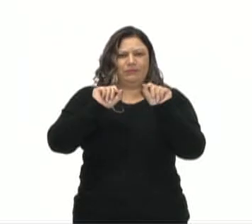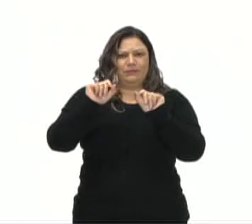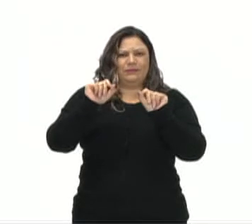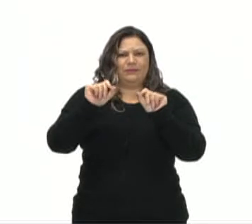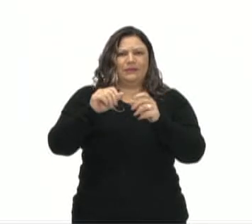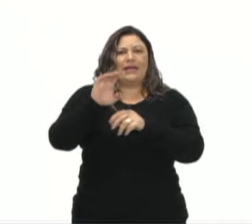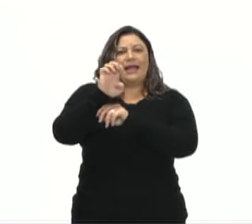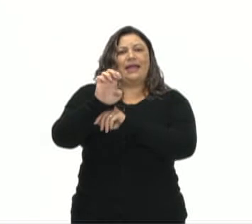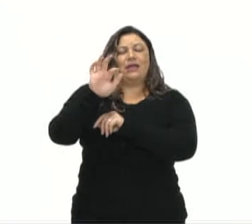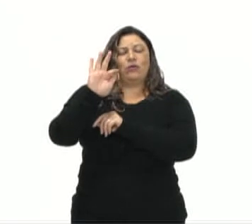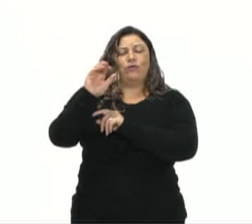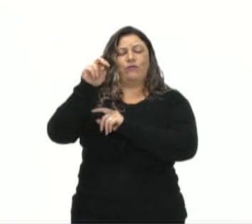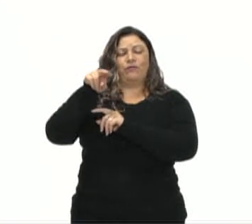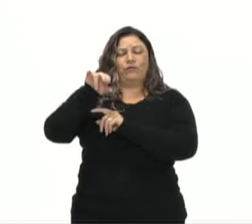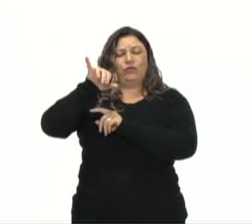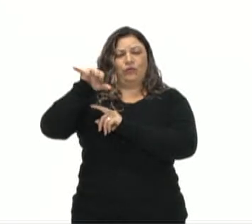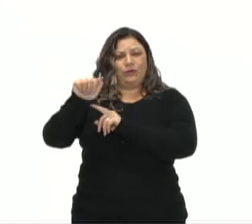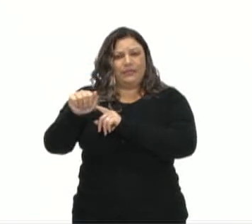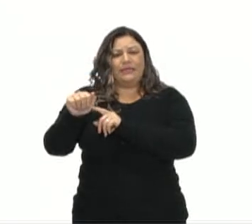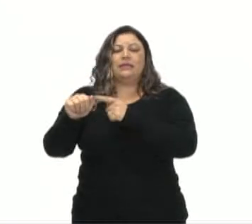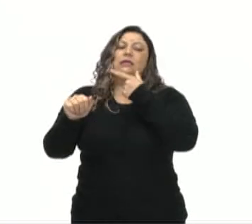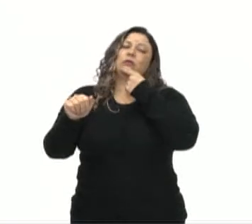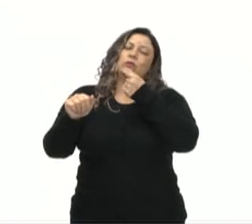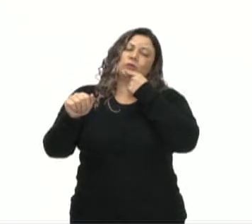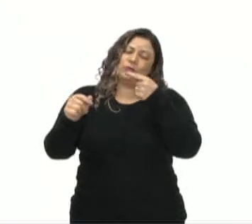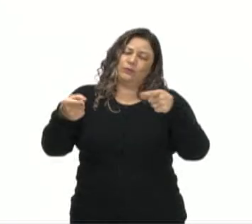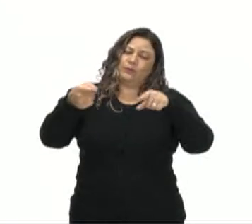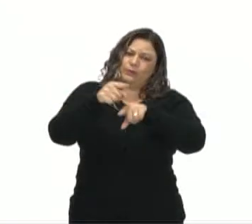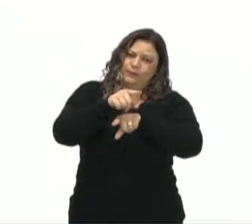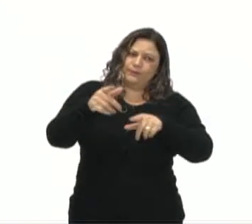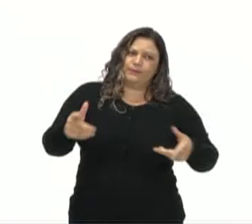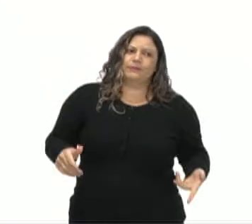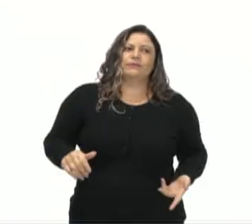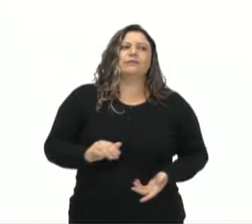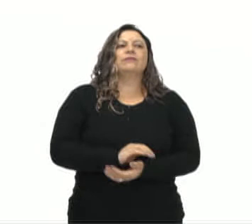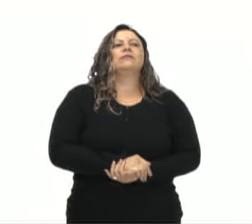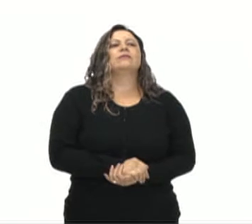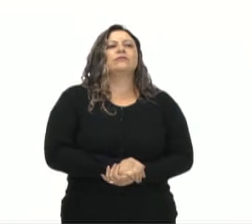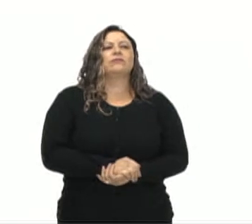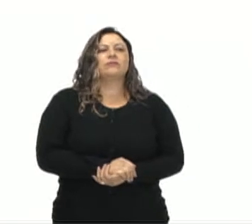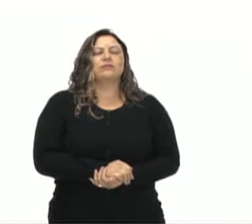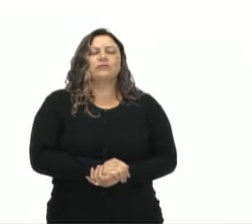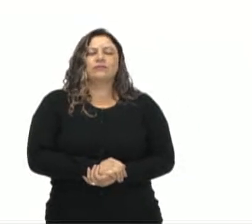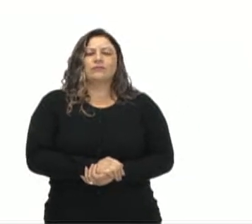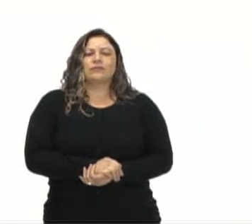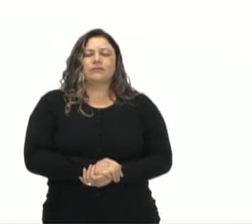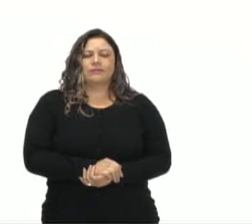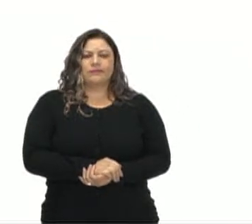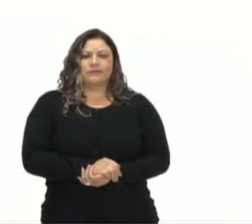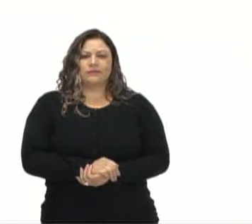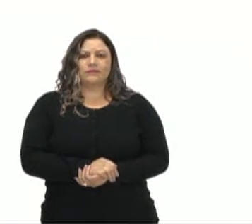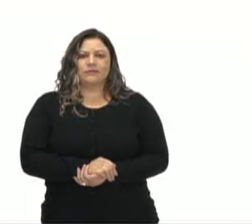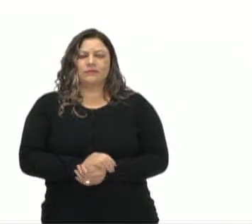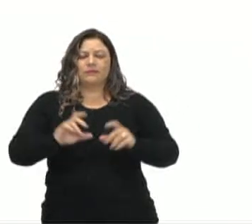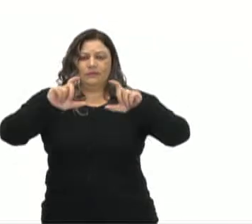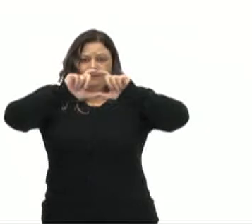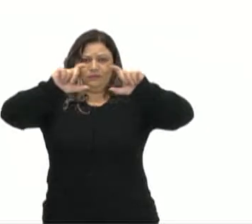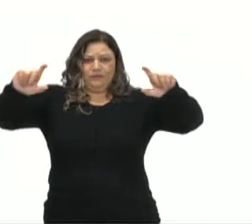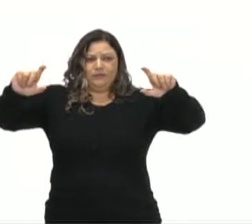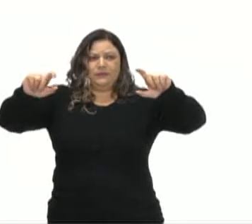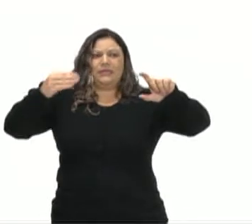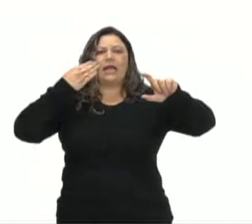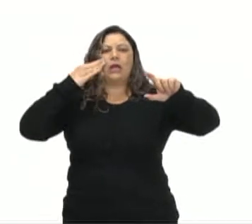Quando exista um adjetivo entre o artículo e o substantivo, o artículo deve concordar com